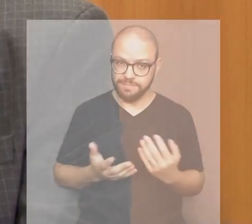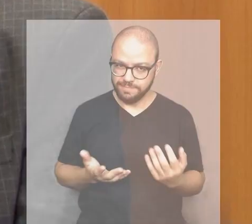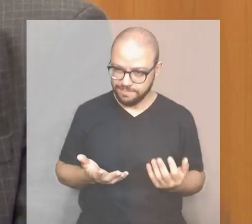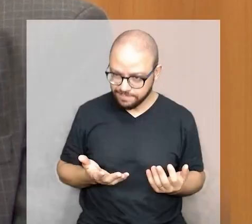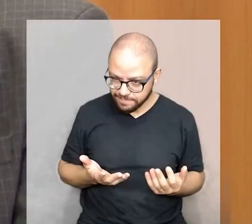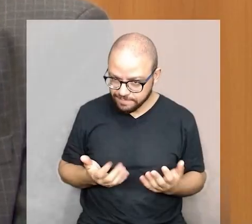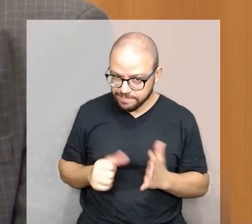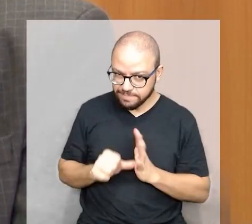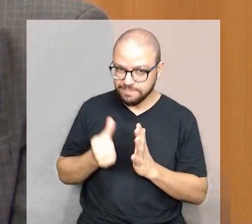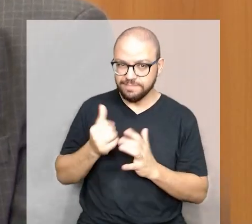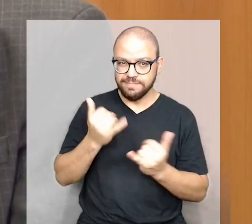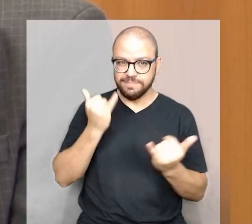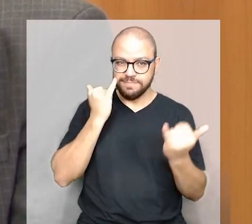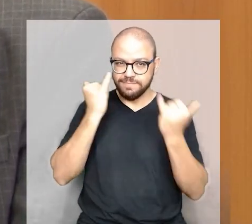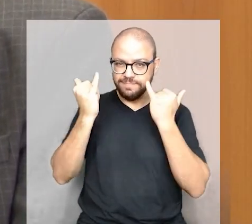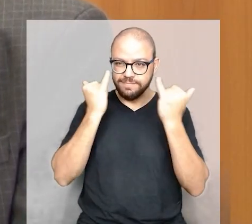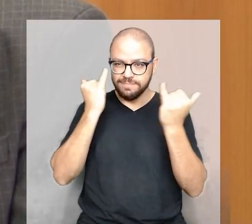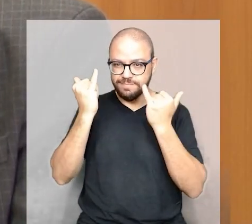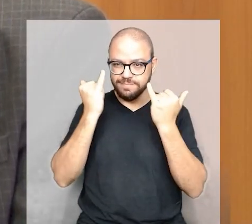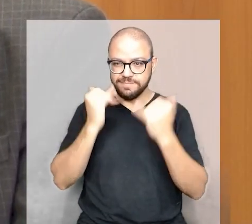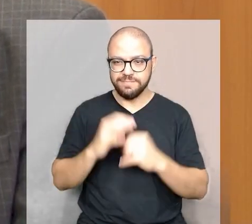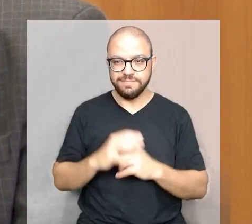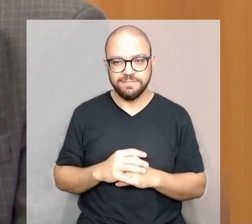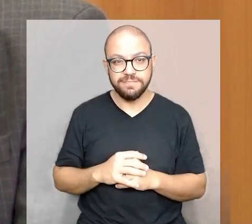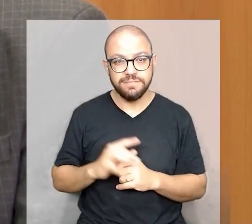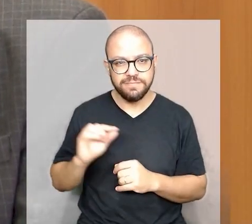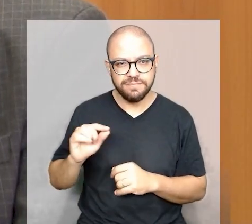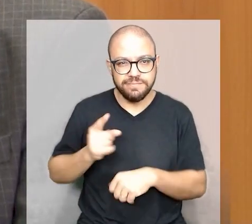Bom, primeiro, uma informação que a OIT